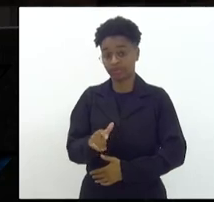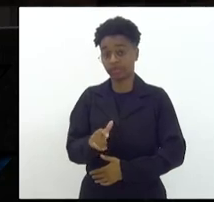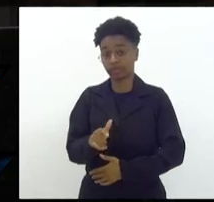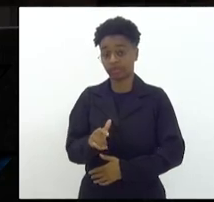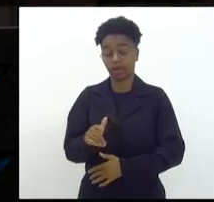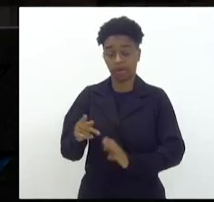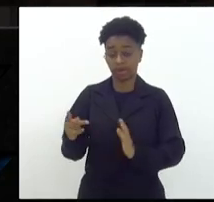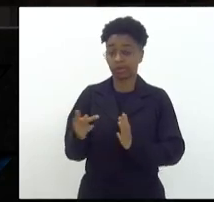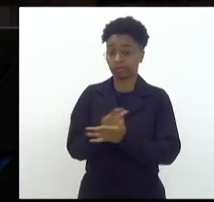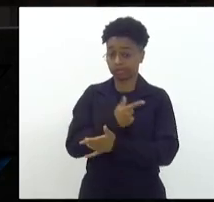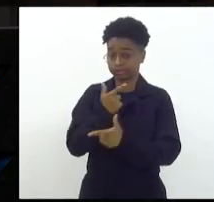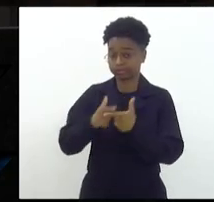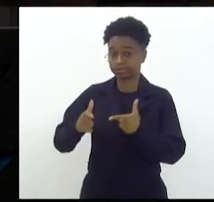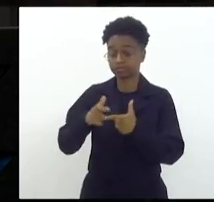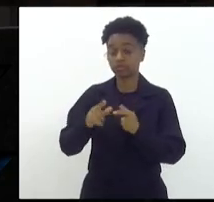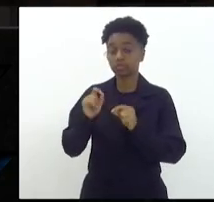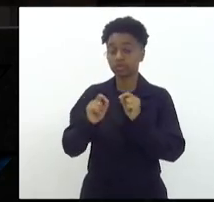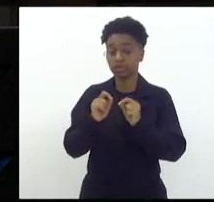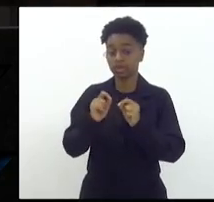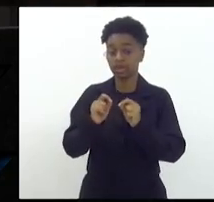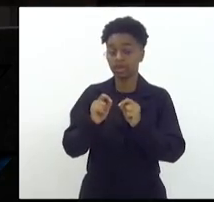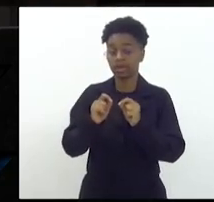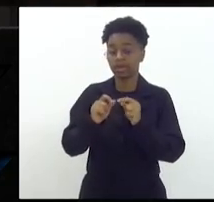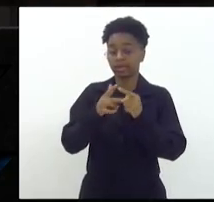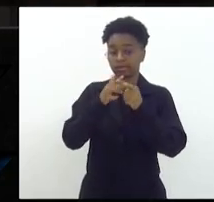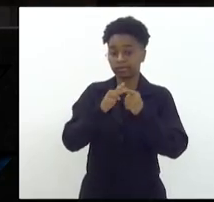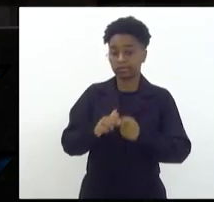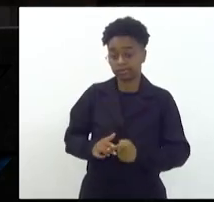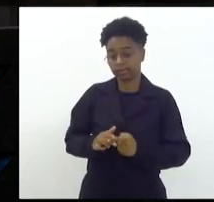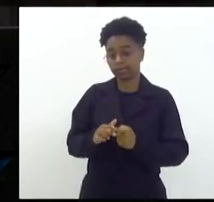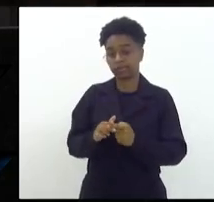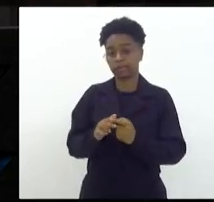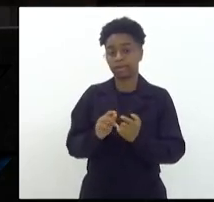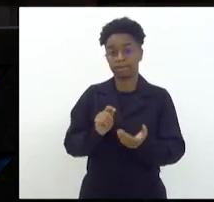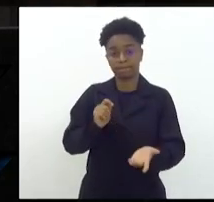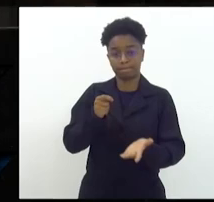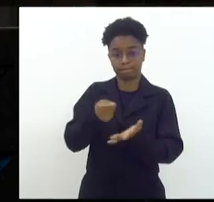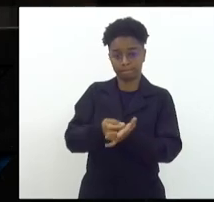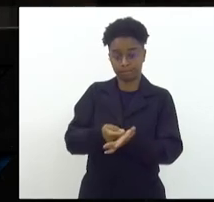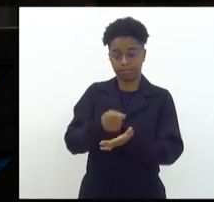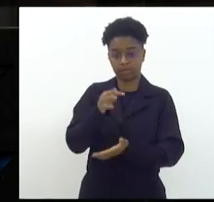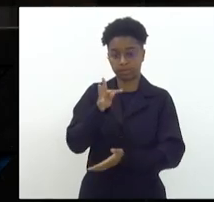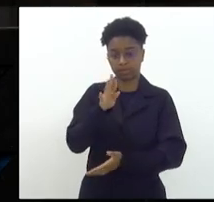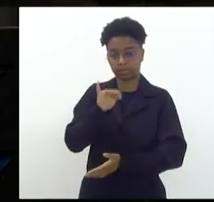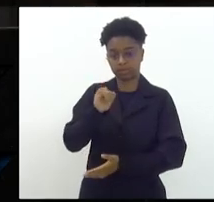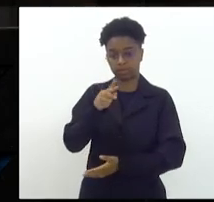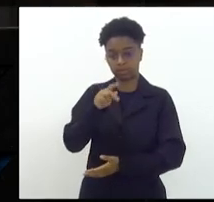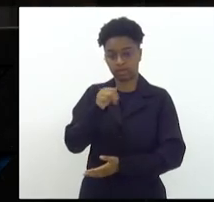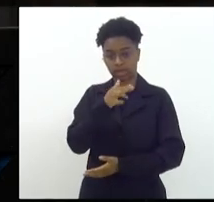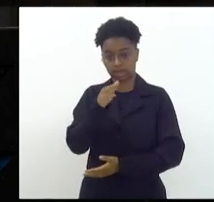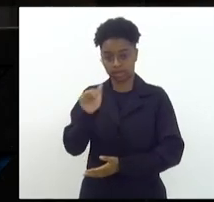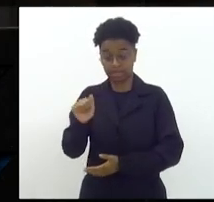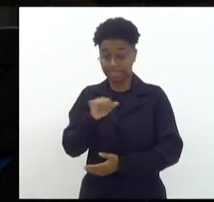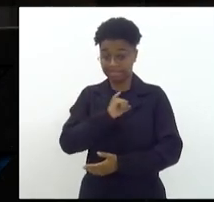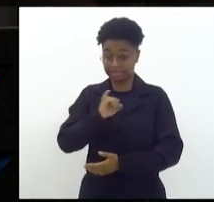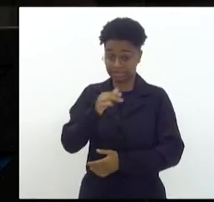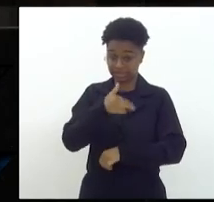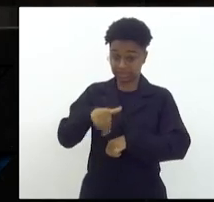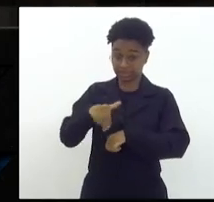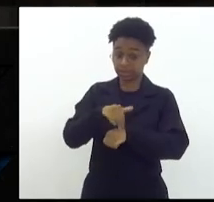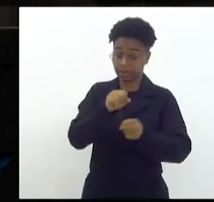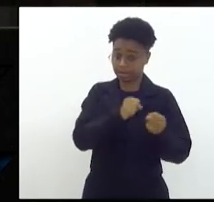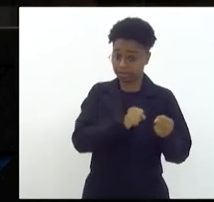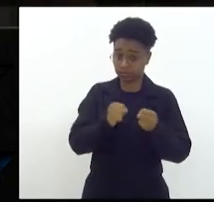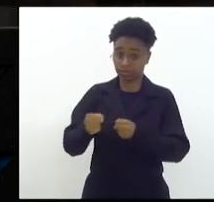abre reforma tributária se a união já tem muito poder e o artigo